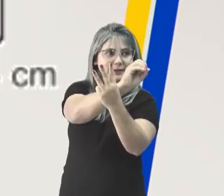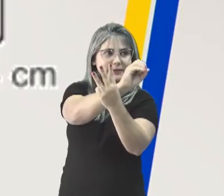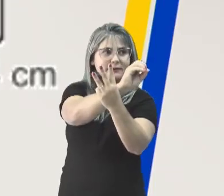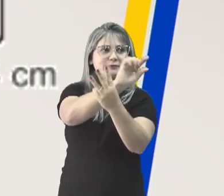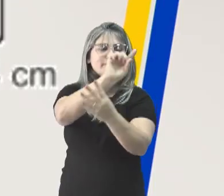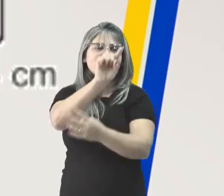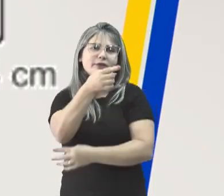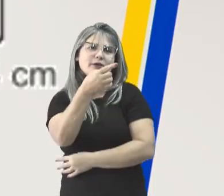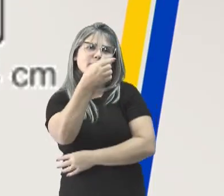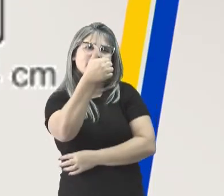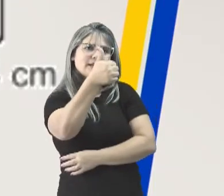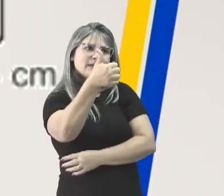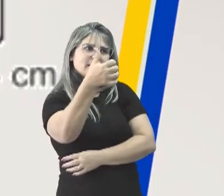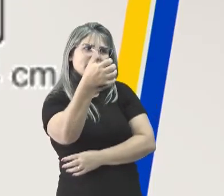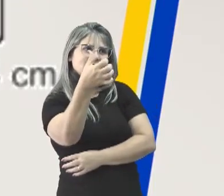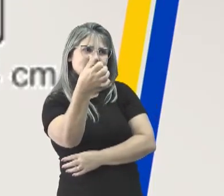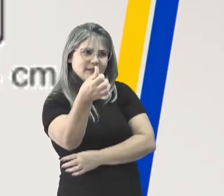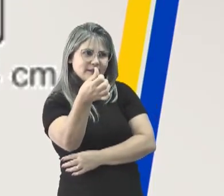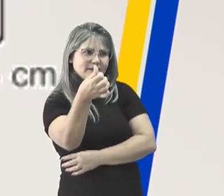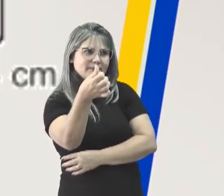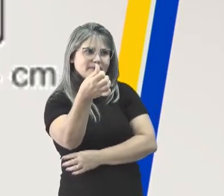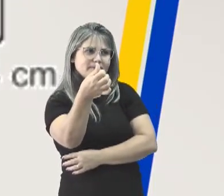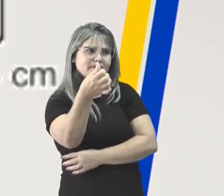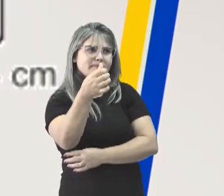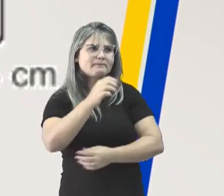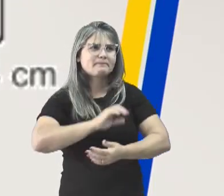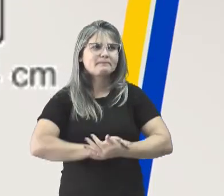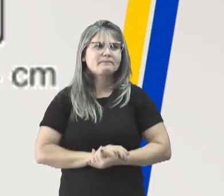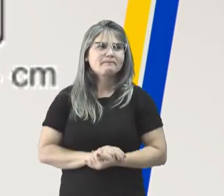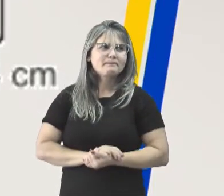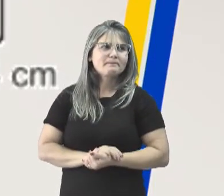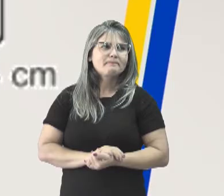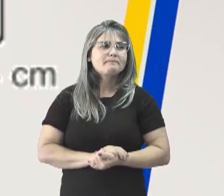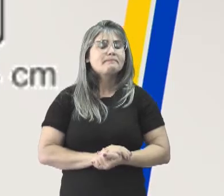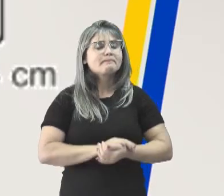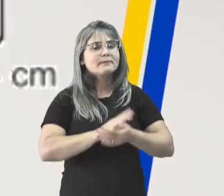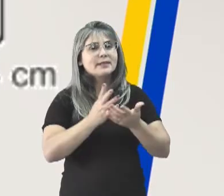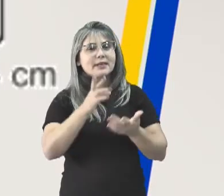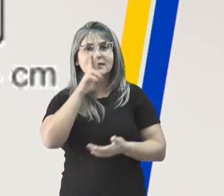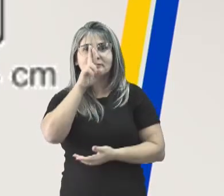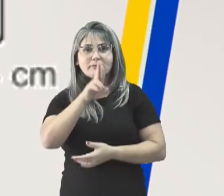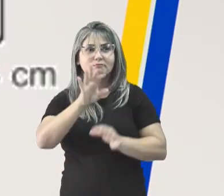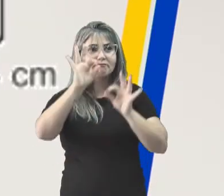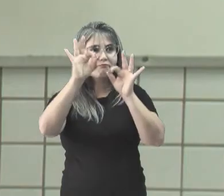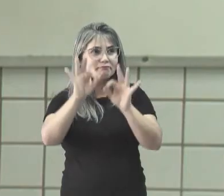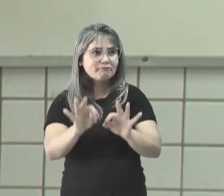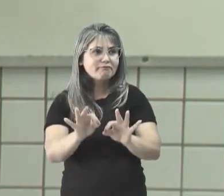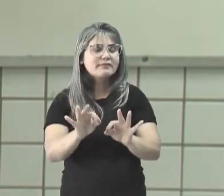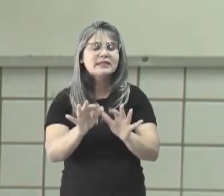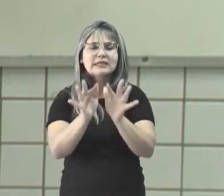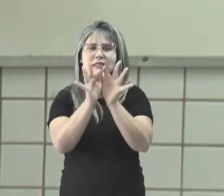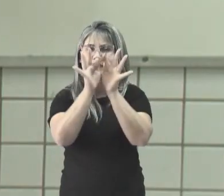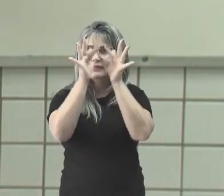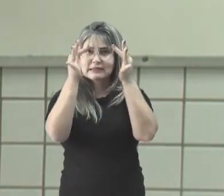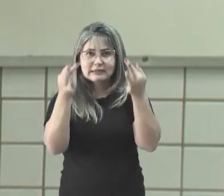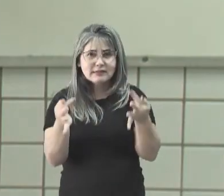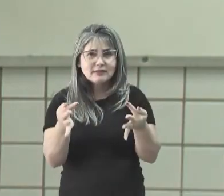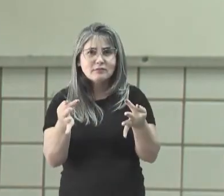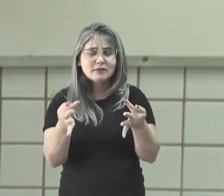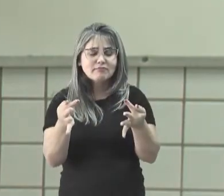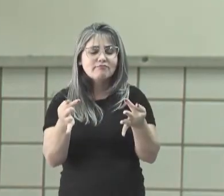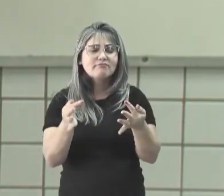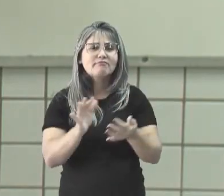0,16 decímetros cúbicos. Beleza, gente? Então, mais uma questão bem simples, onde você